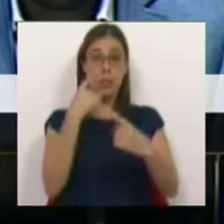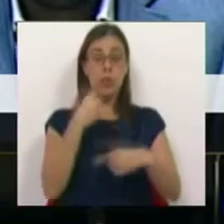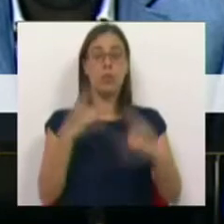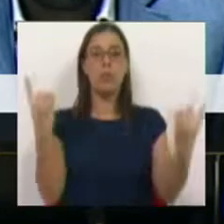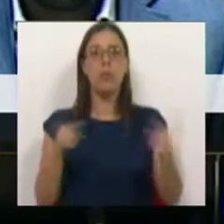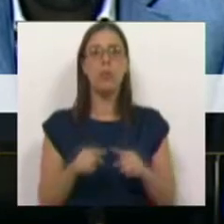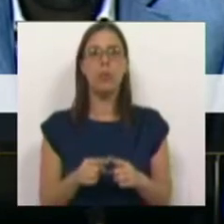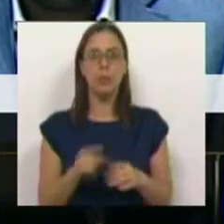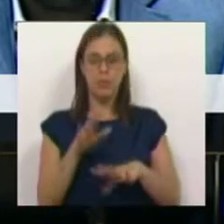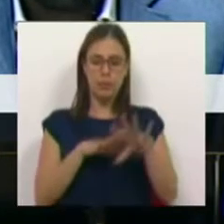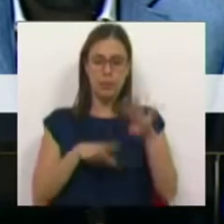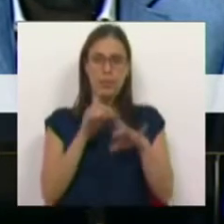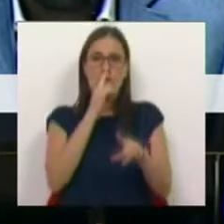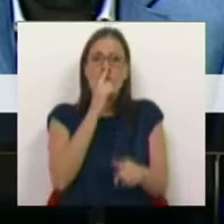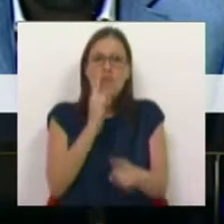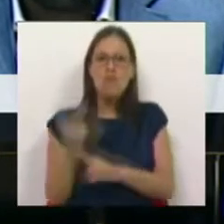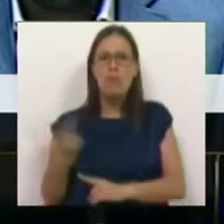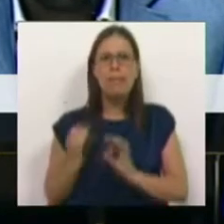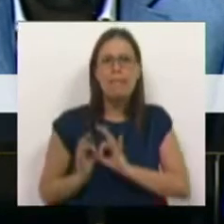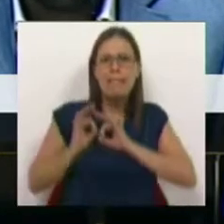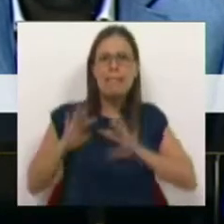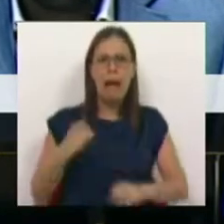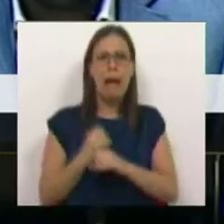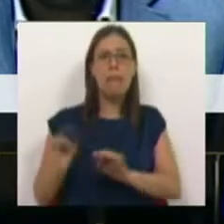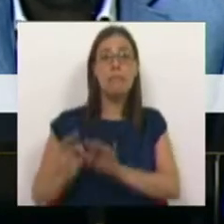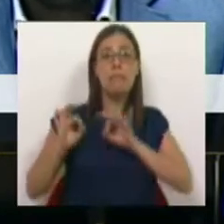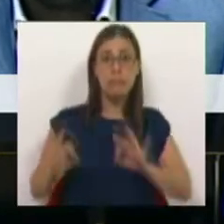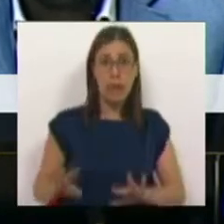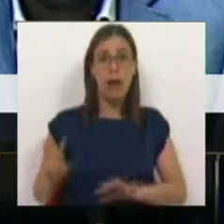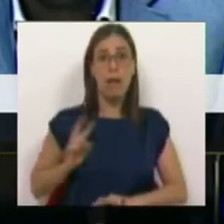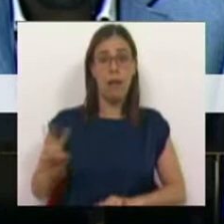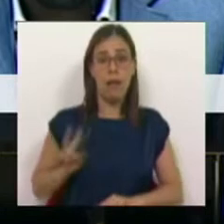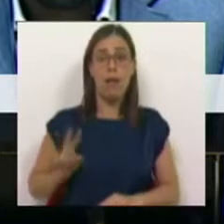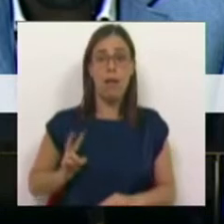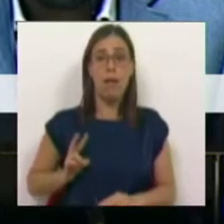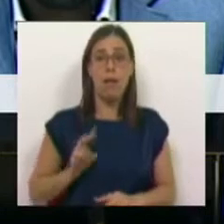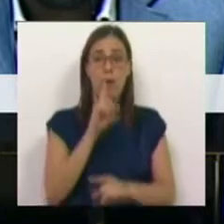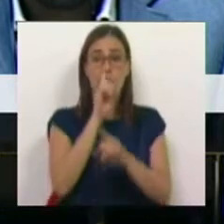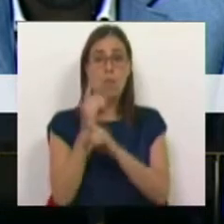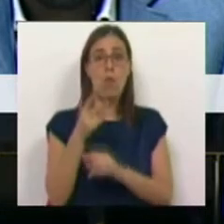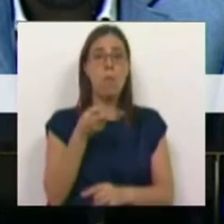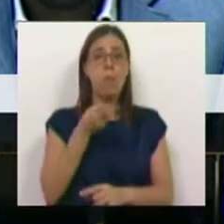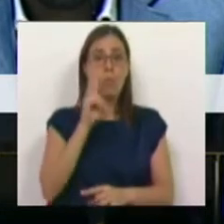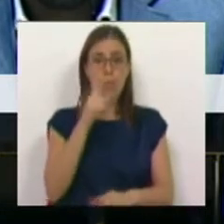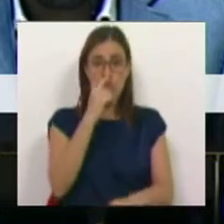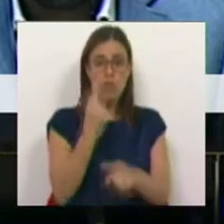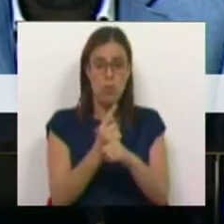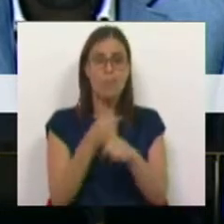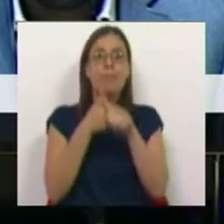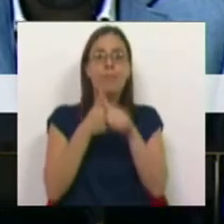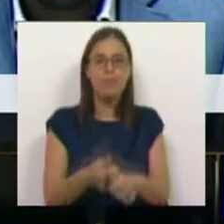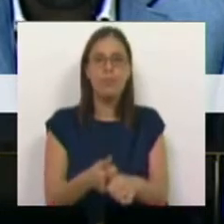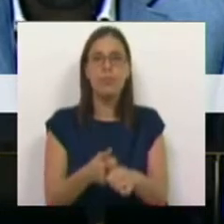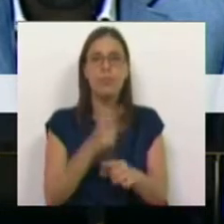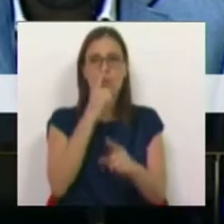público, que exerçam exatamente as mesmas funções, debaixo da mesma hierarquia, que cumpram